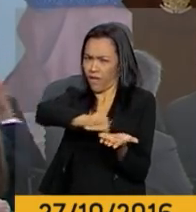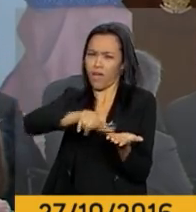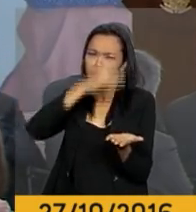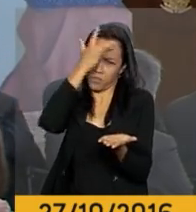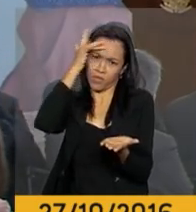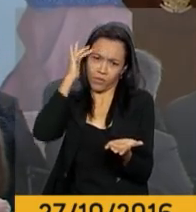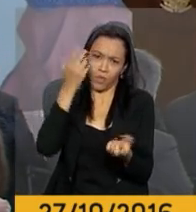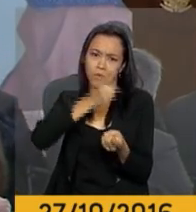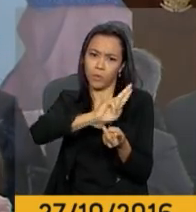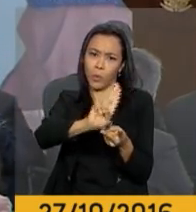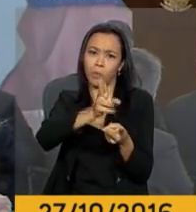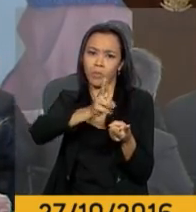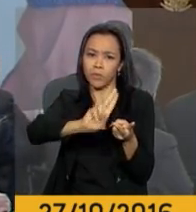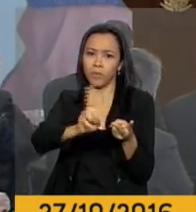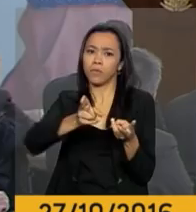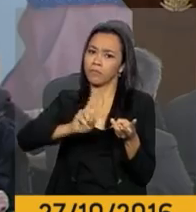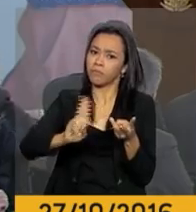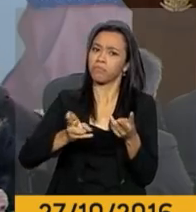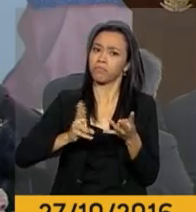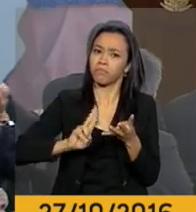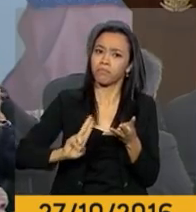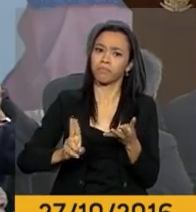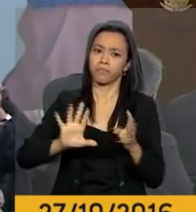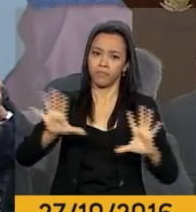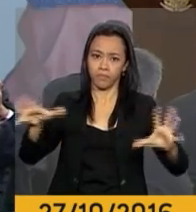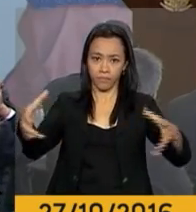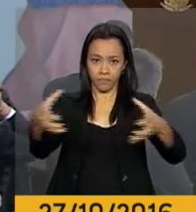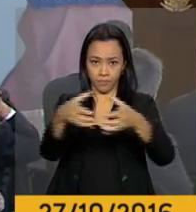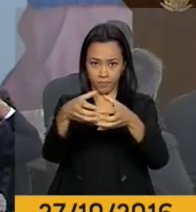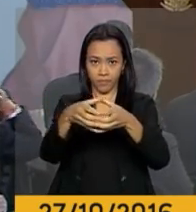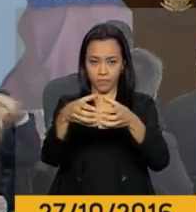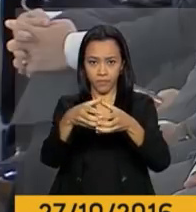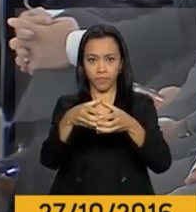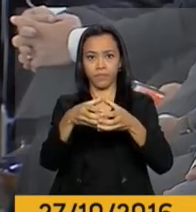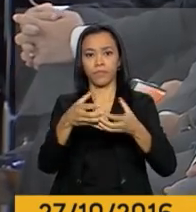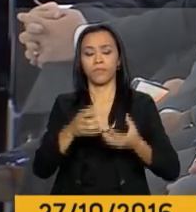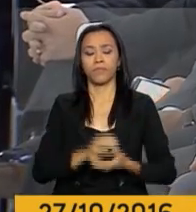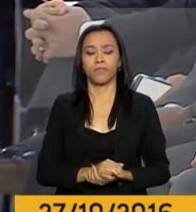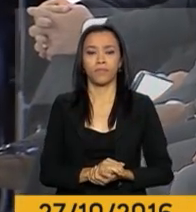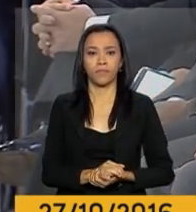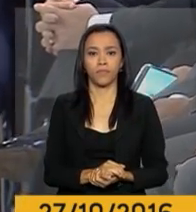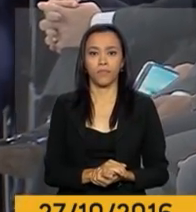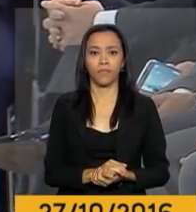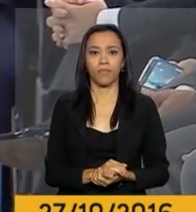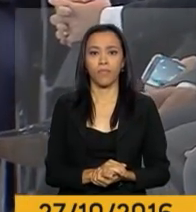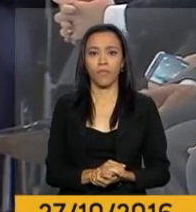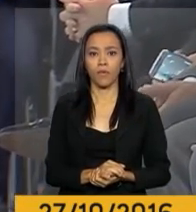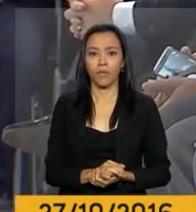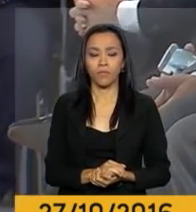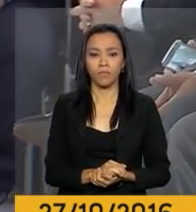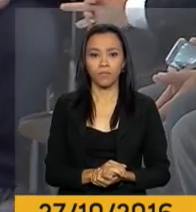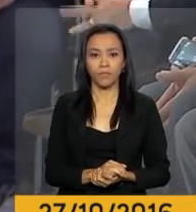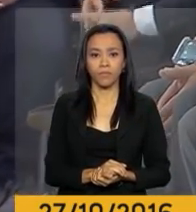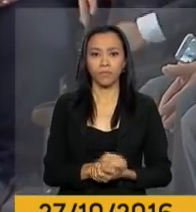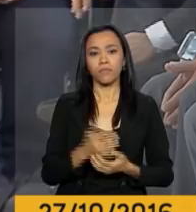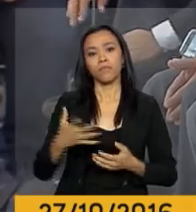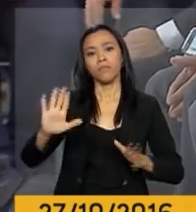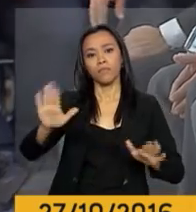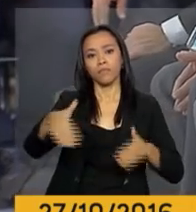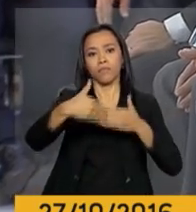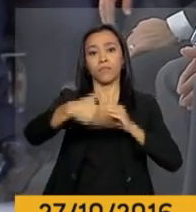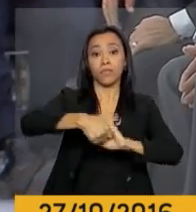o Herculano Passo, o João Arruda, o Ricardo Izar, a Soraya Santos,